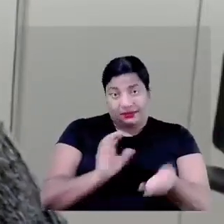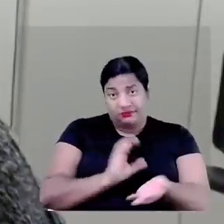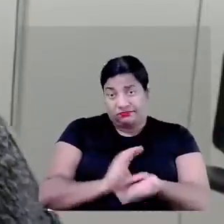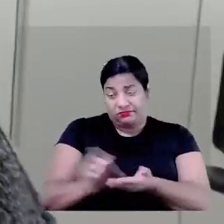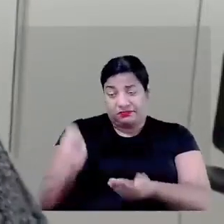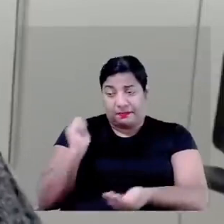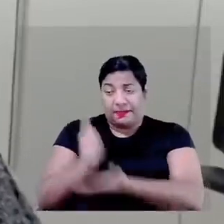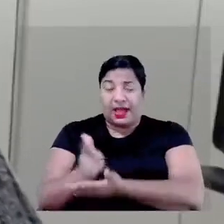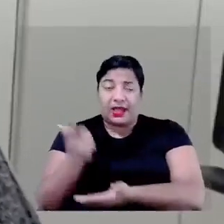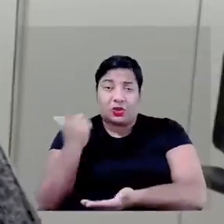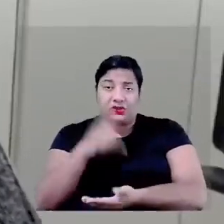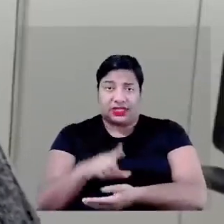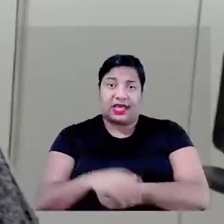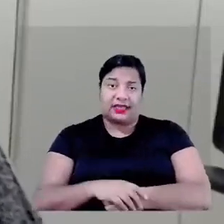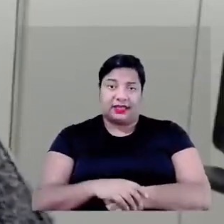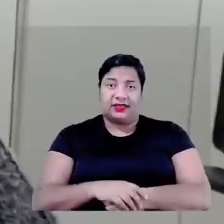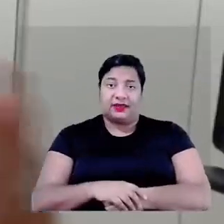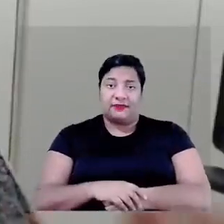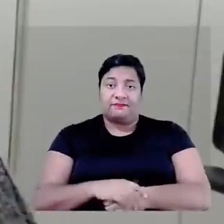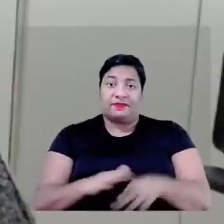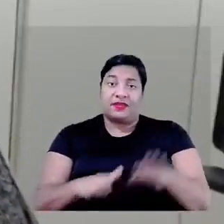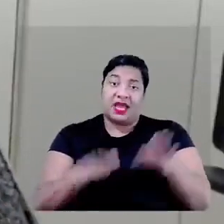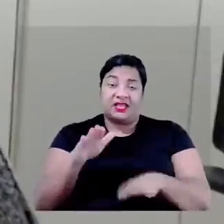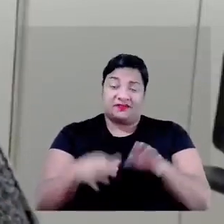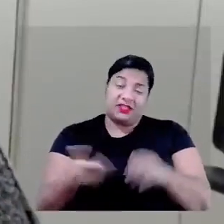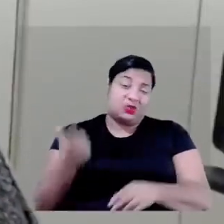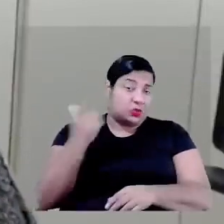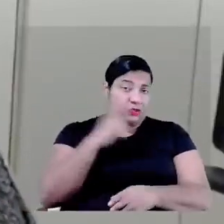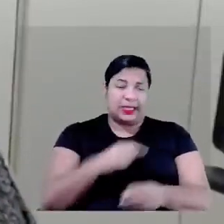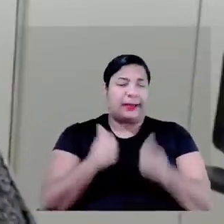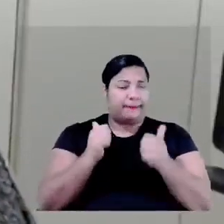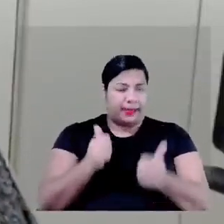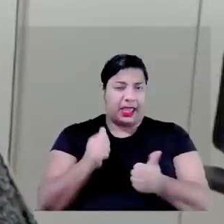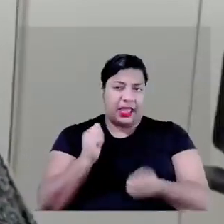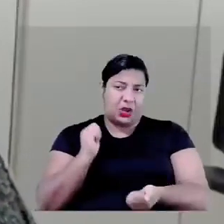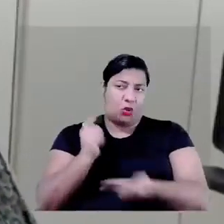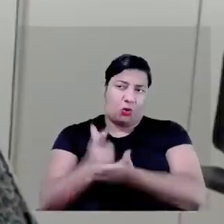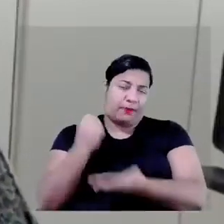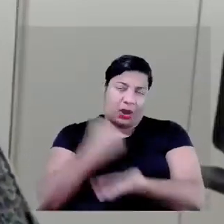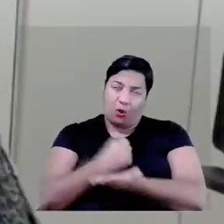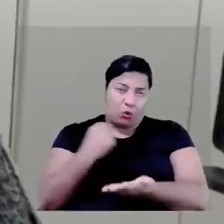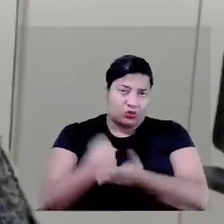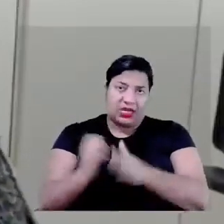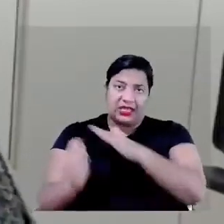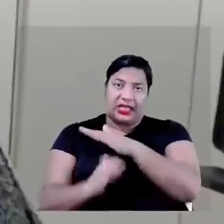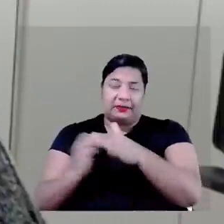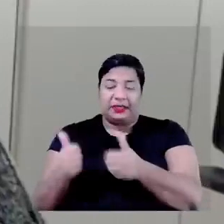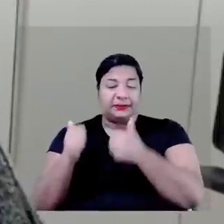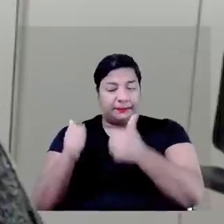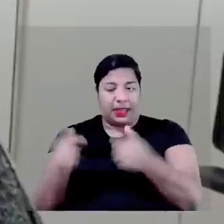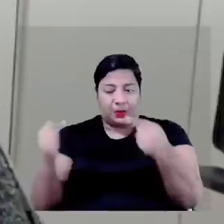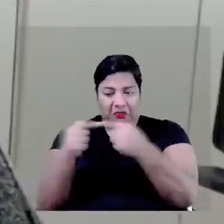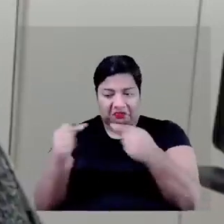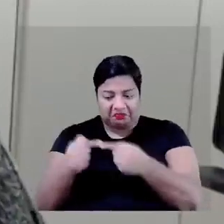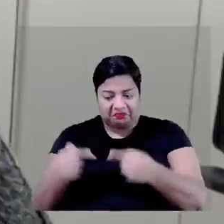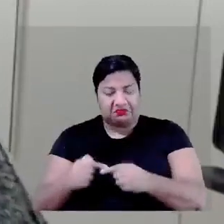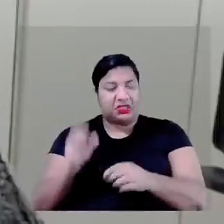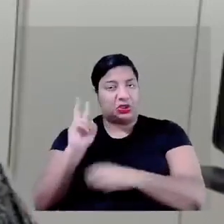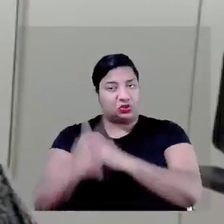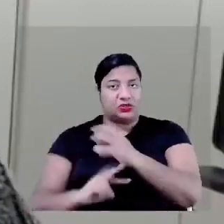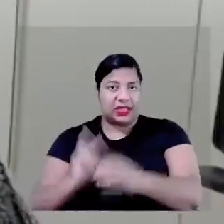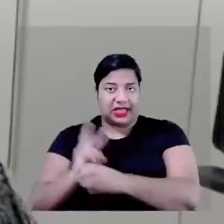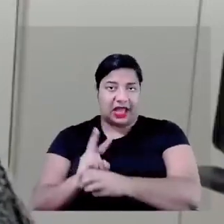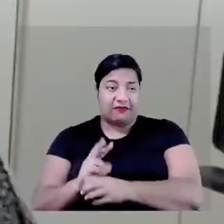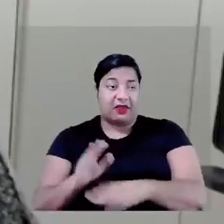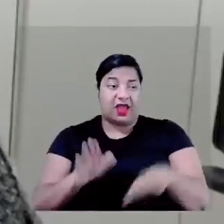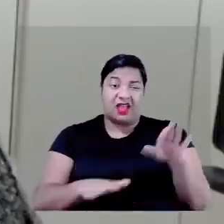ser feito. Às vezes a gente vai conseguir fazer uma compra com uma contratação com mais critérios de sustentabilidade, às vezes menos critérios,